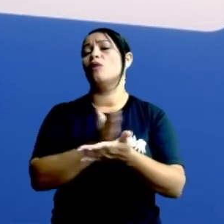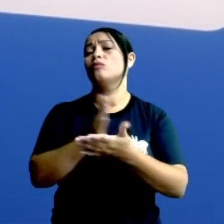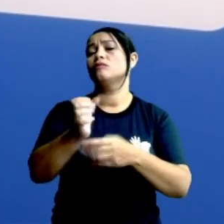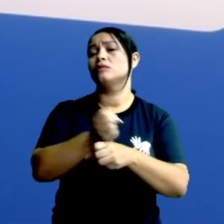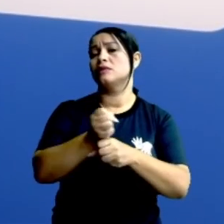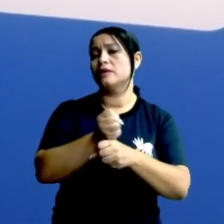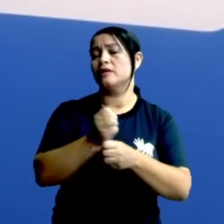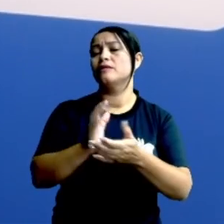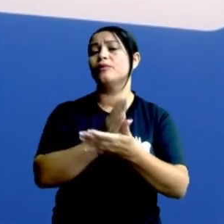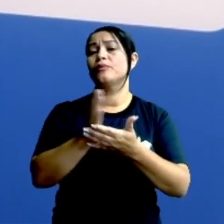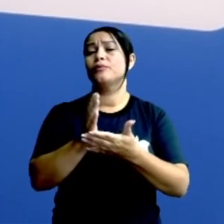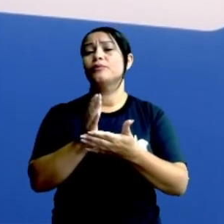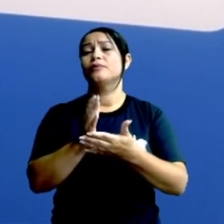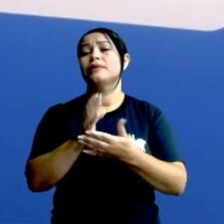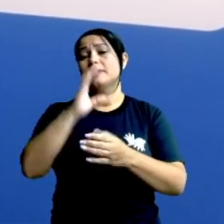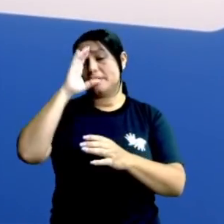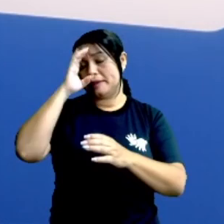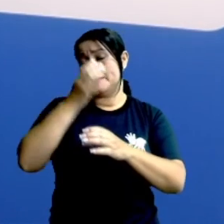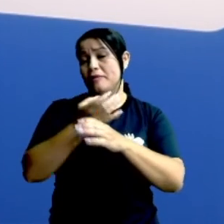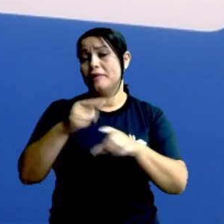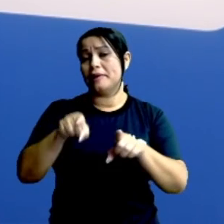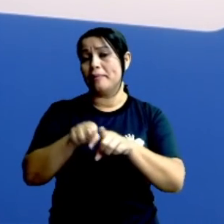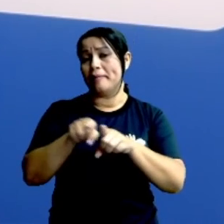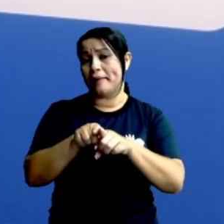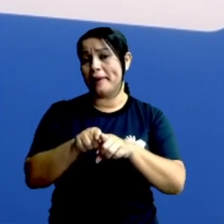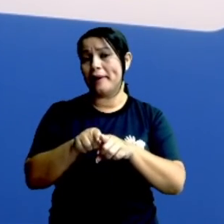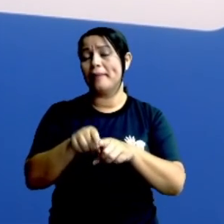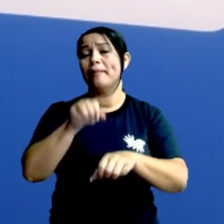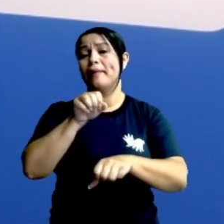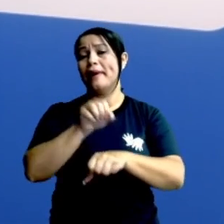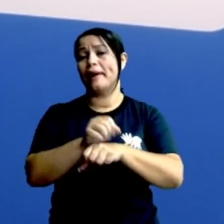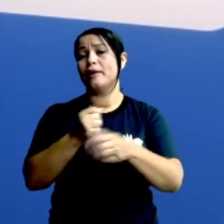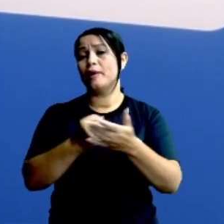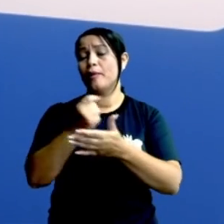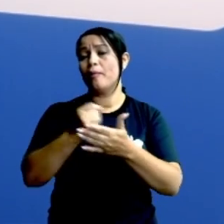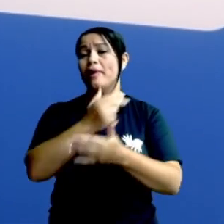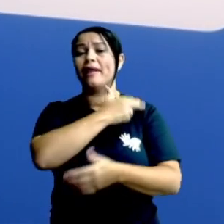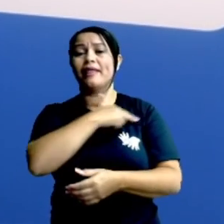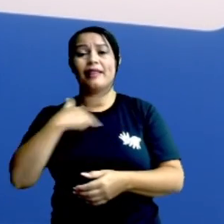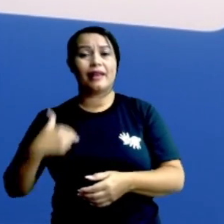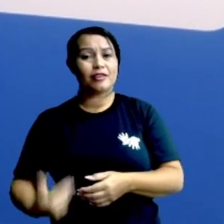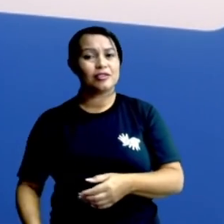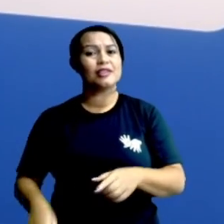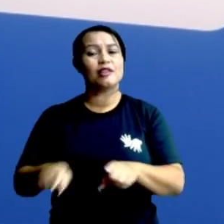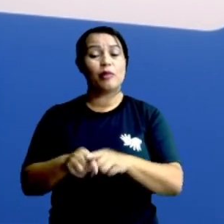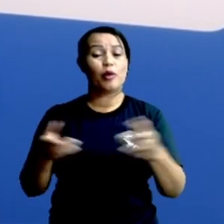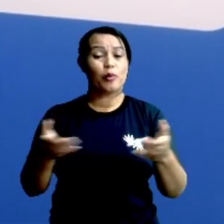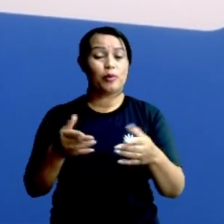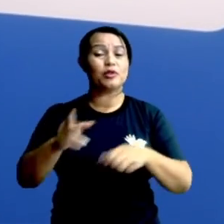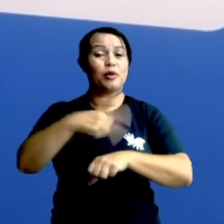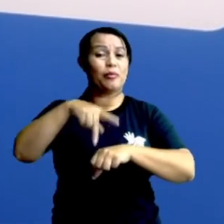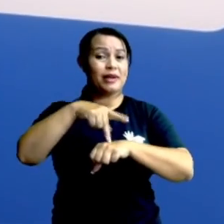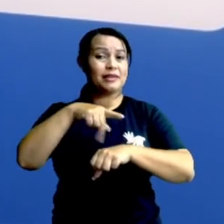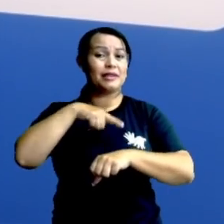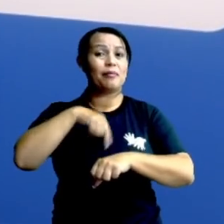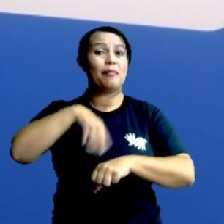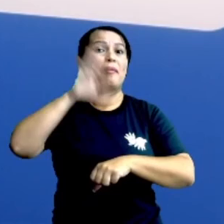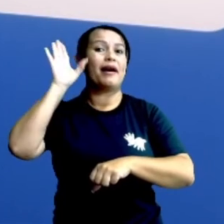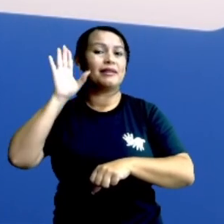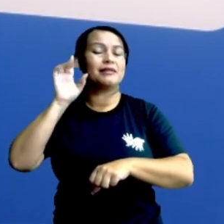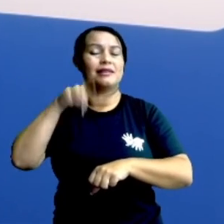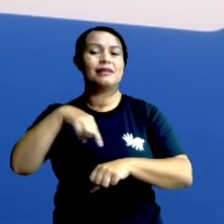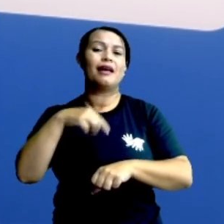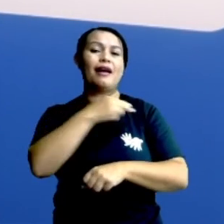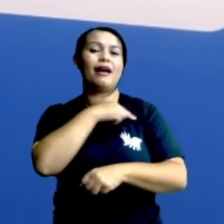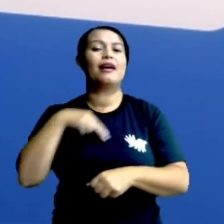muitos empresários têm deixado de produzir para comprar produtos na China, que, como a gente viu na aula, é o país que hoje mais se destaca nesse cenário. E lembrando